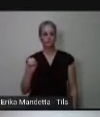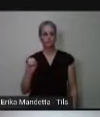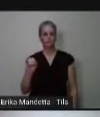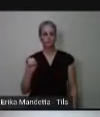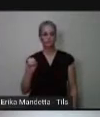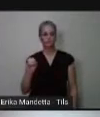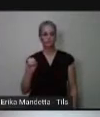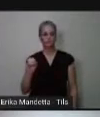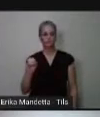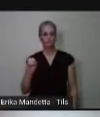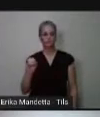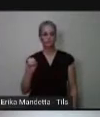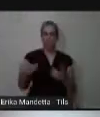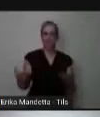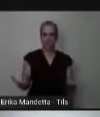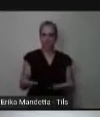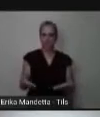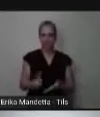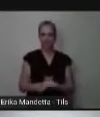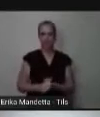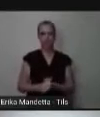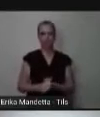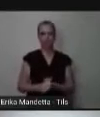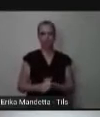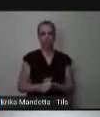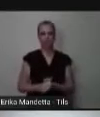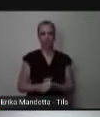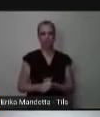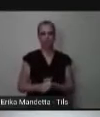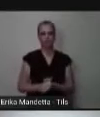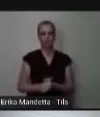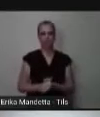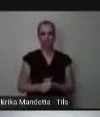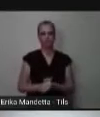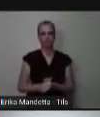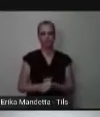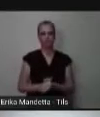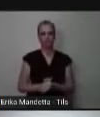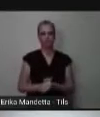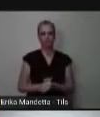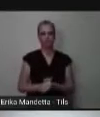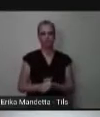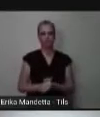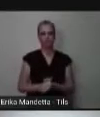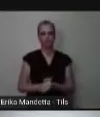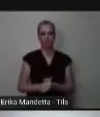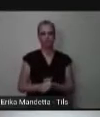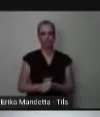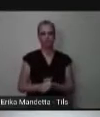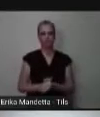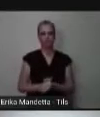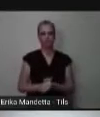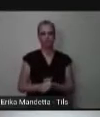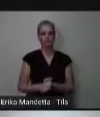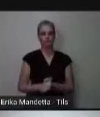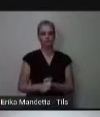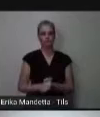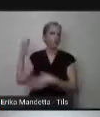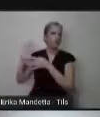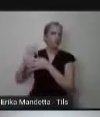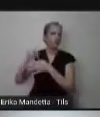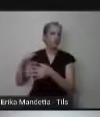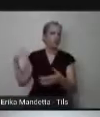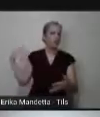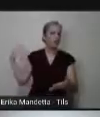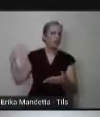momento dizendo que no decorrer da história, a deficiência e as pessoas com deficiência, né, elas